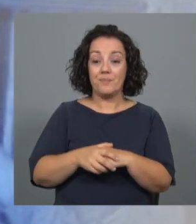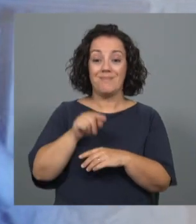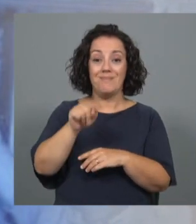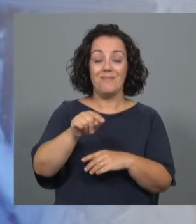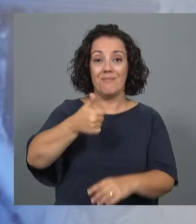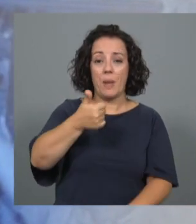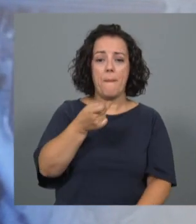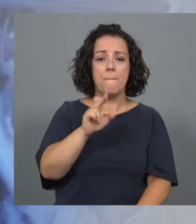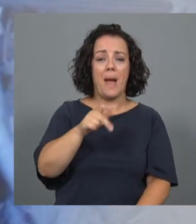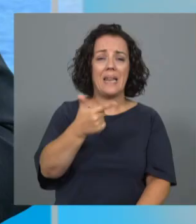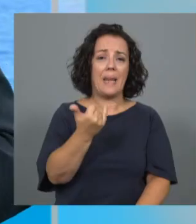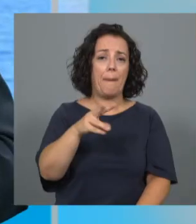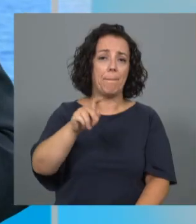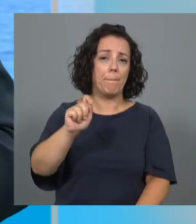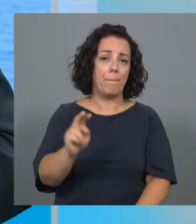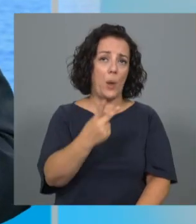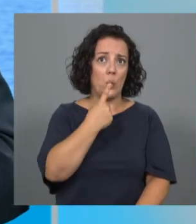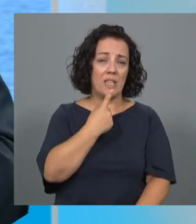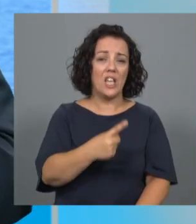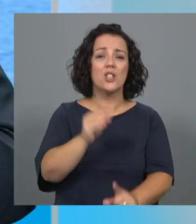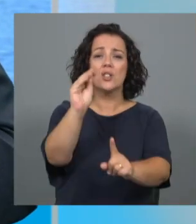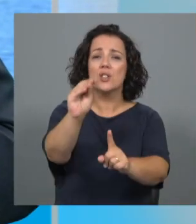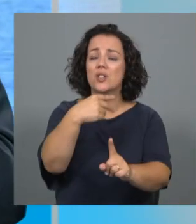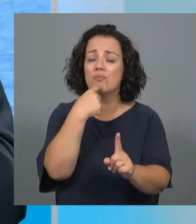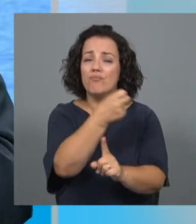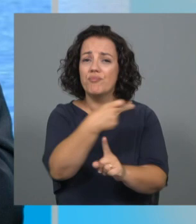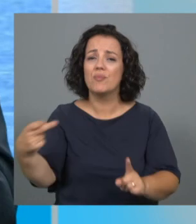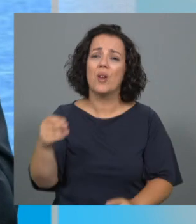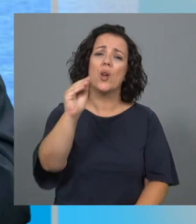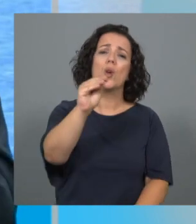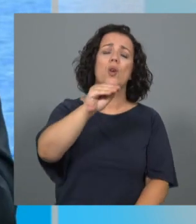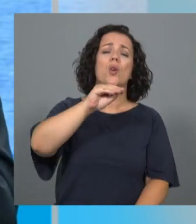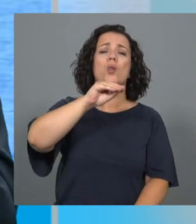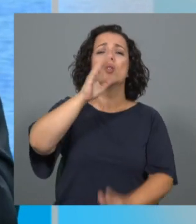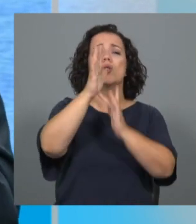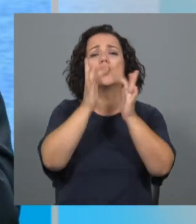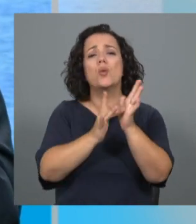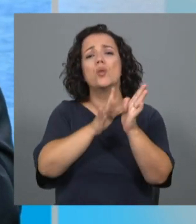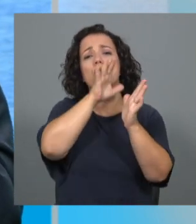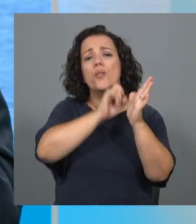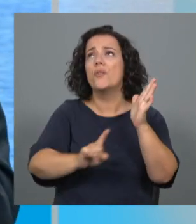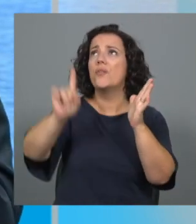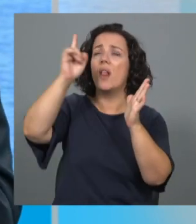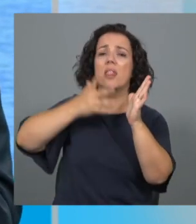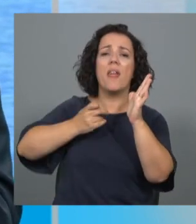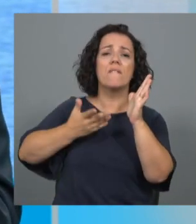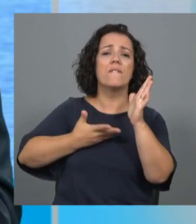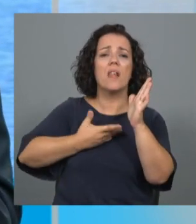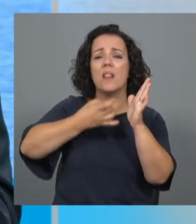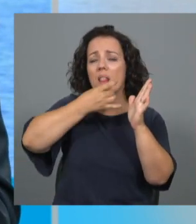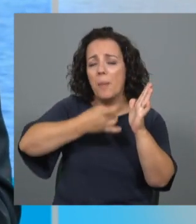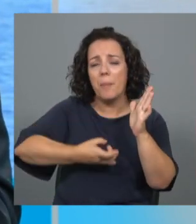2 vezes, Jesus, filho de David, tem piedade de mim. Portanto, ele não